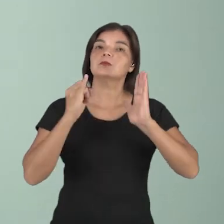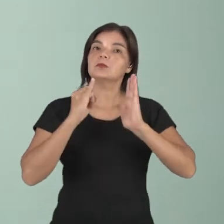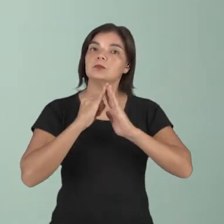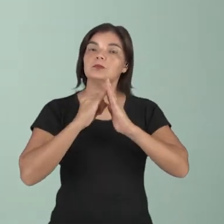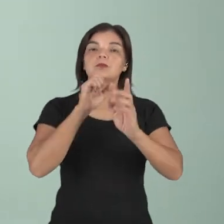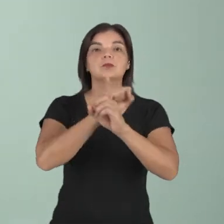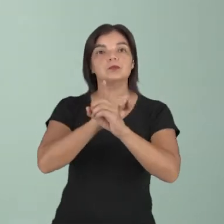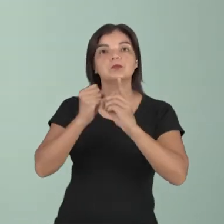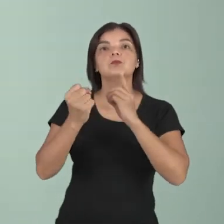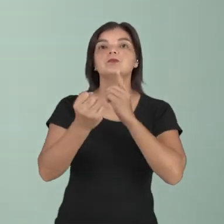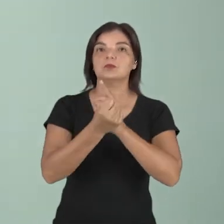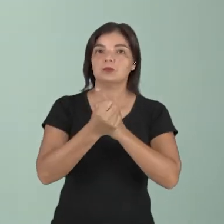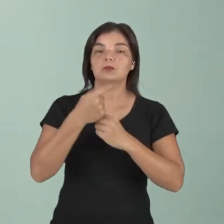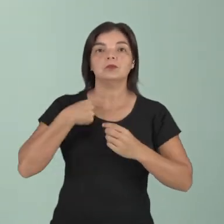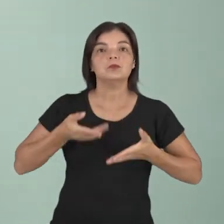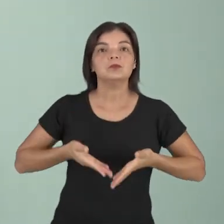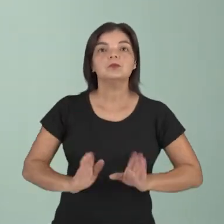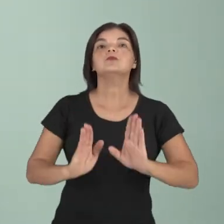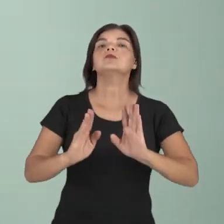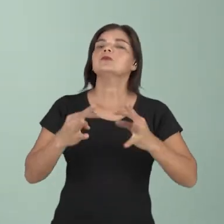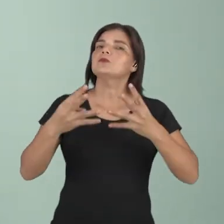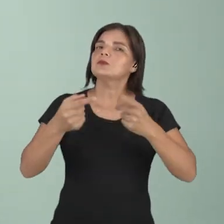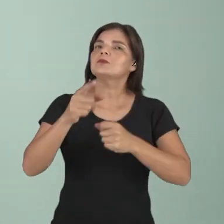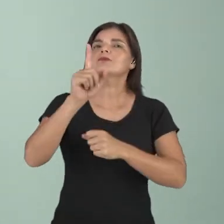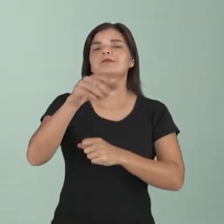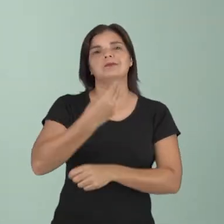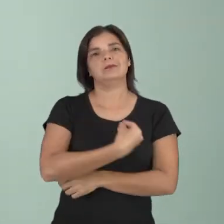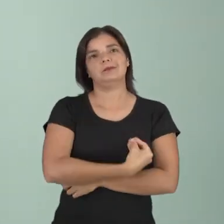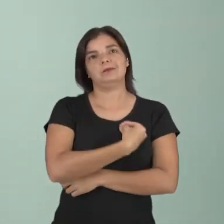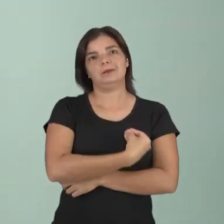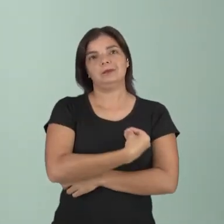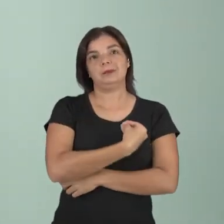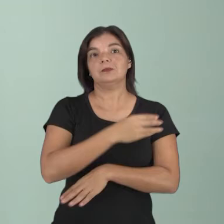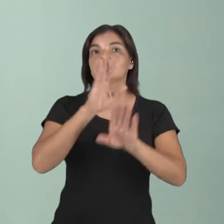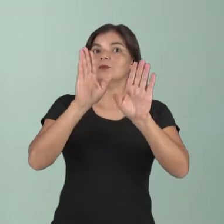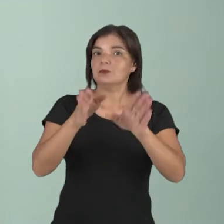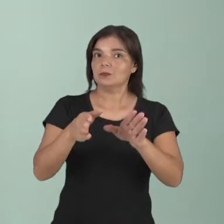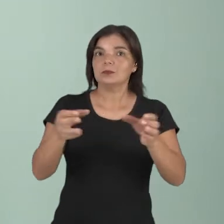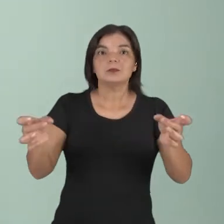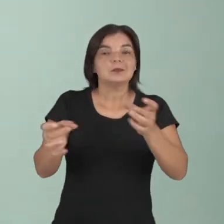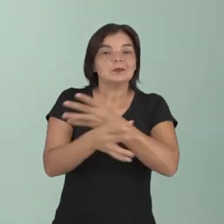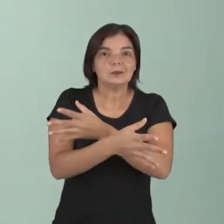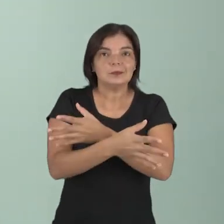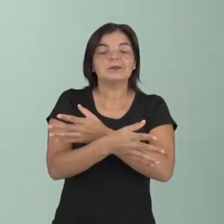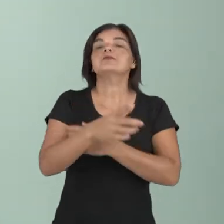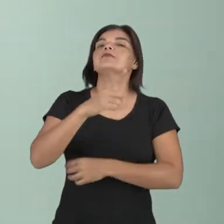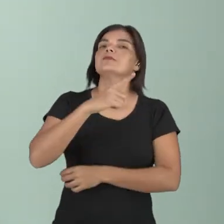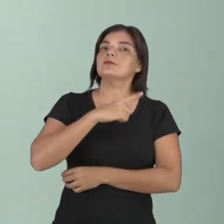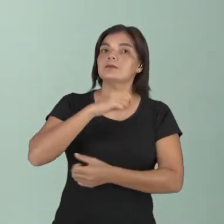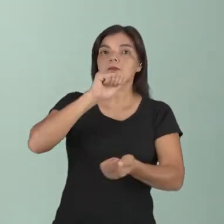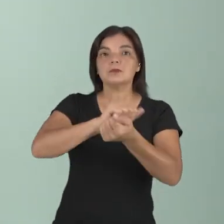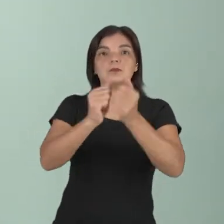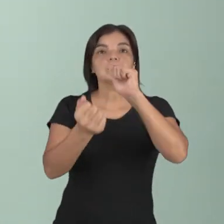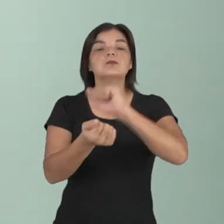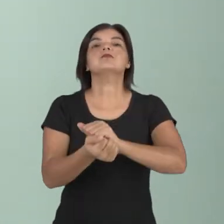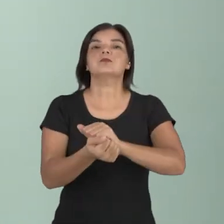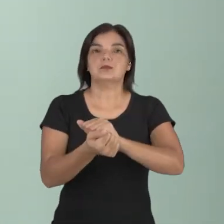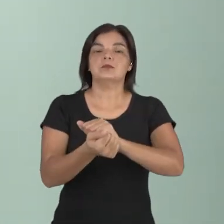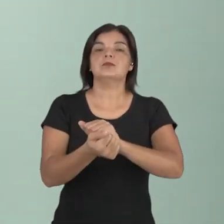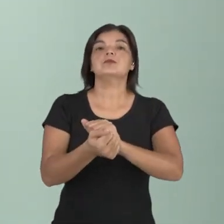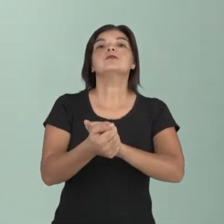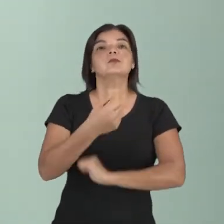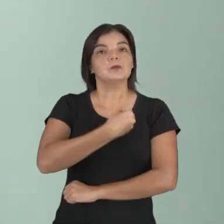instituições sociais, quando eu nasci, tudo isso já existia, já estava pronto. Tive que me adaptar a